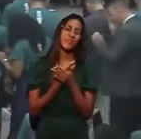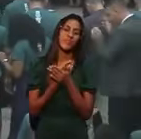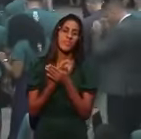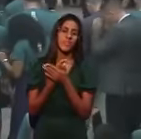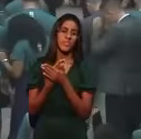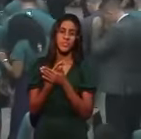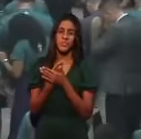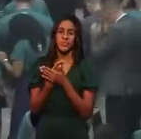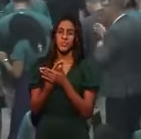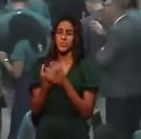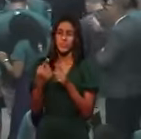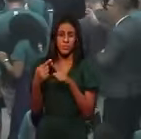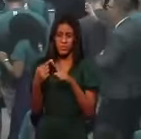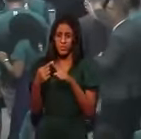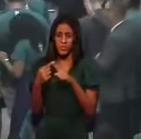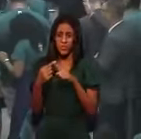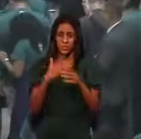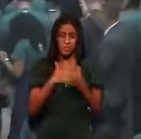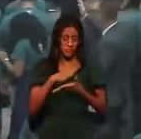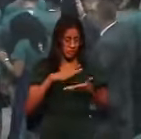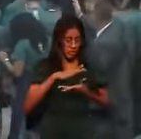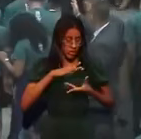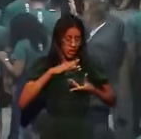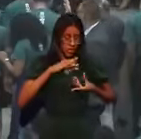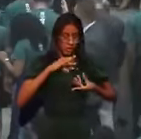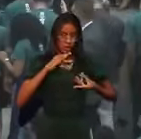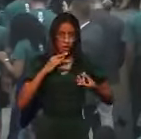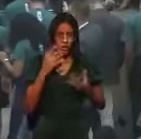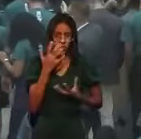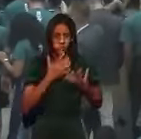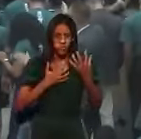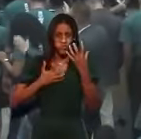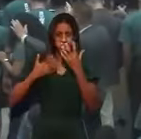valer, diga bem forte. Porque te